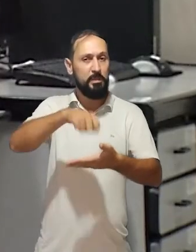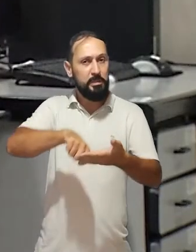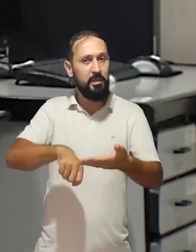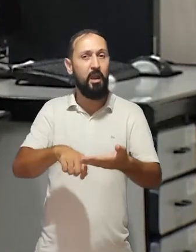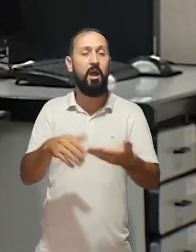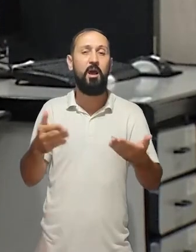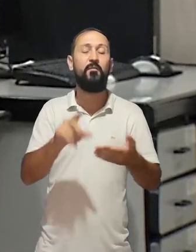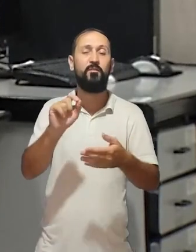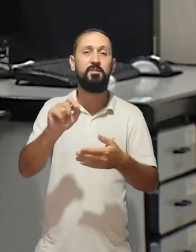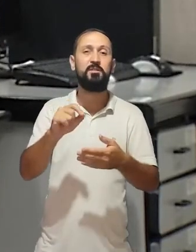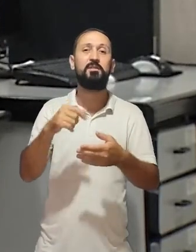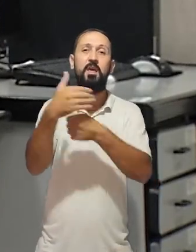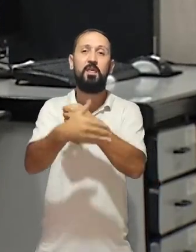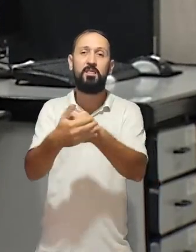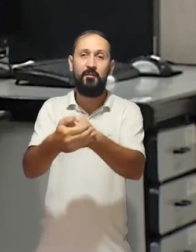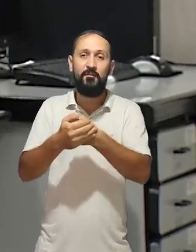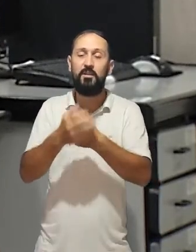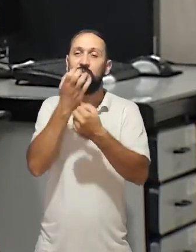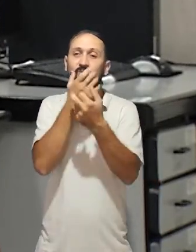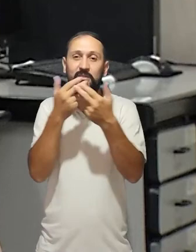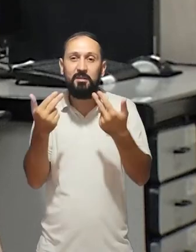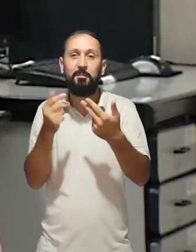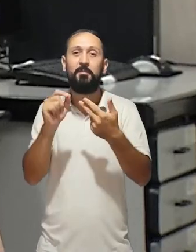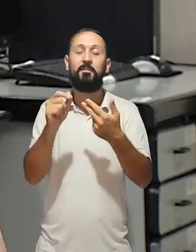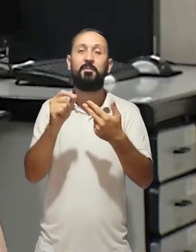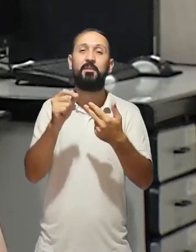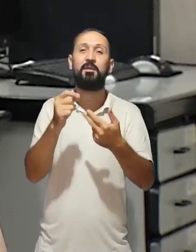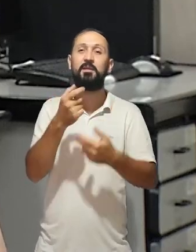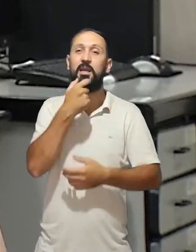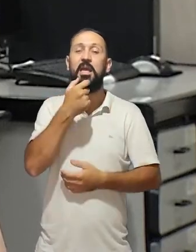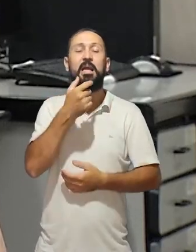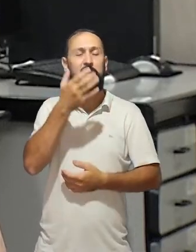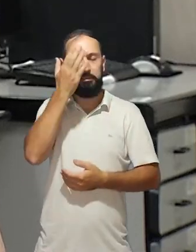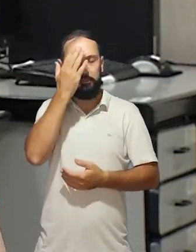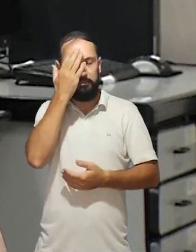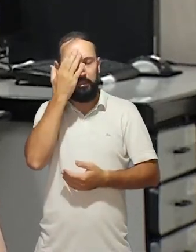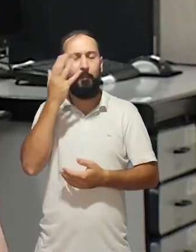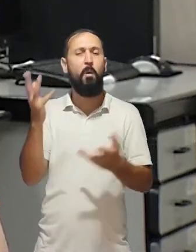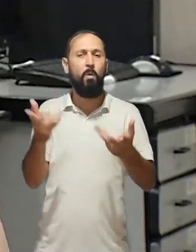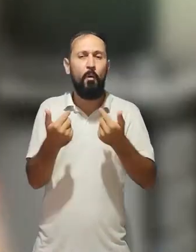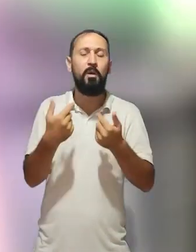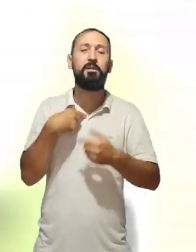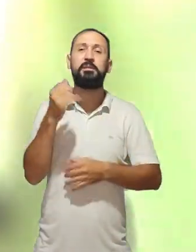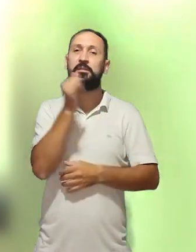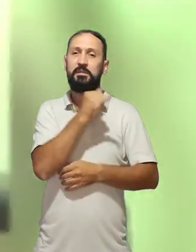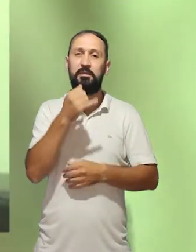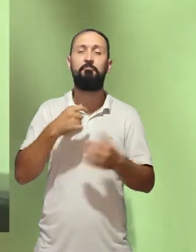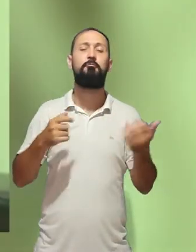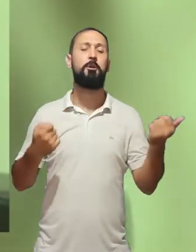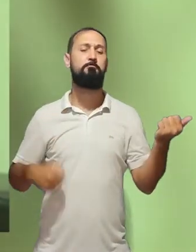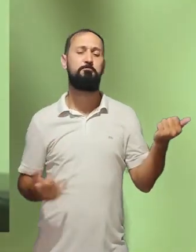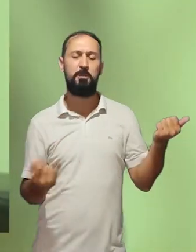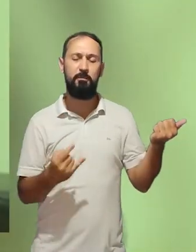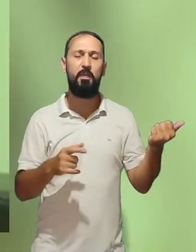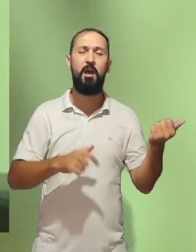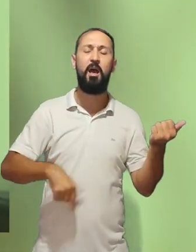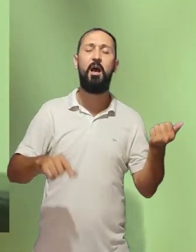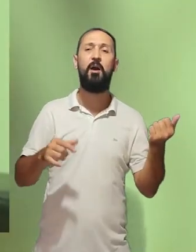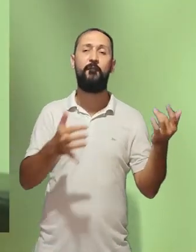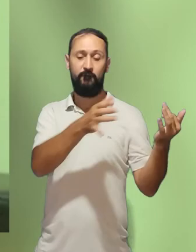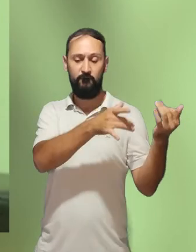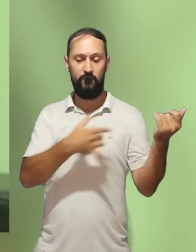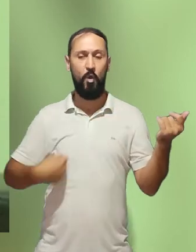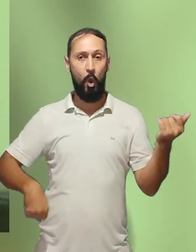escritora, você também é defensora dos animais, fala inglês fluentemente, está aprendendo italiano, toca guitarra, violão